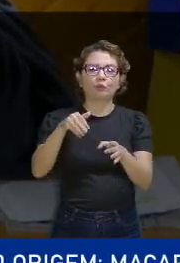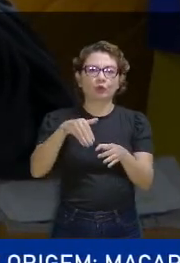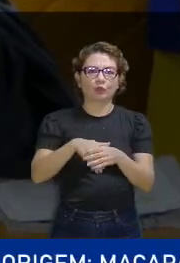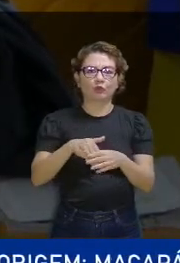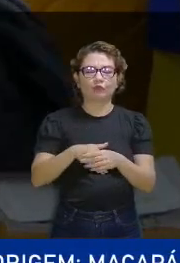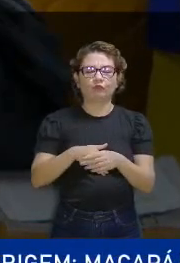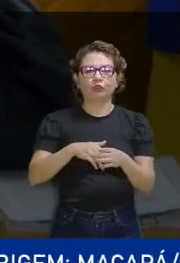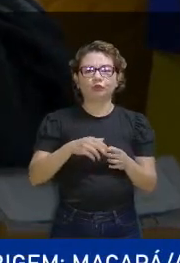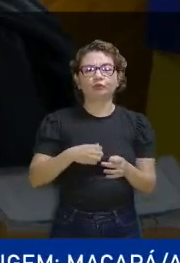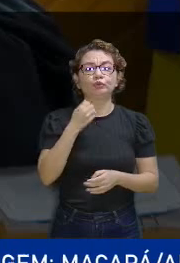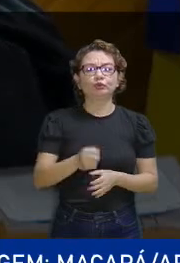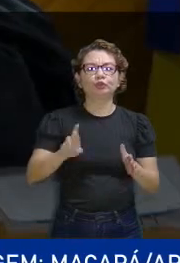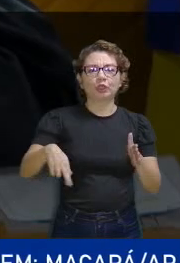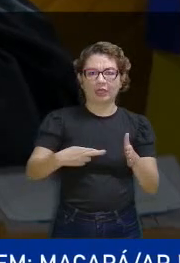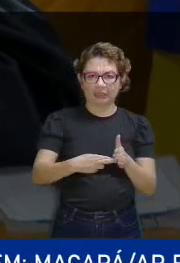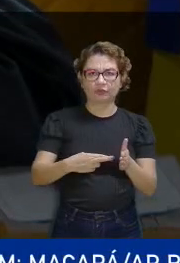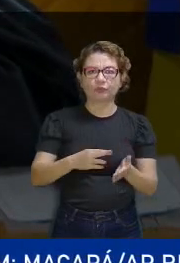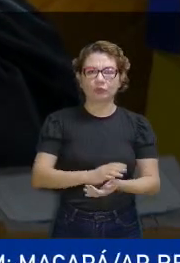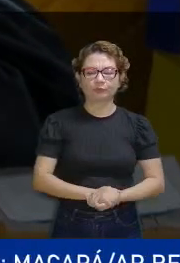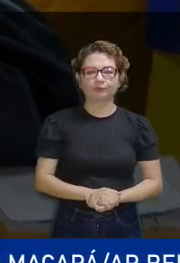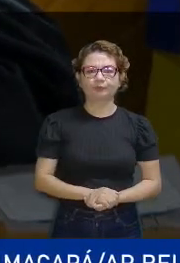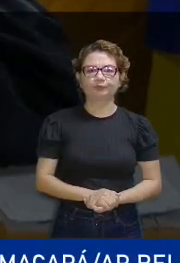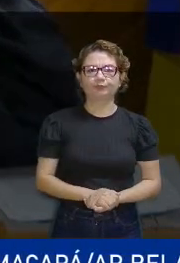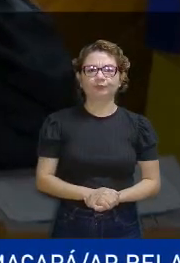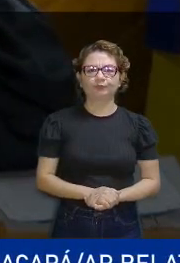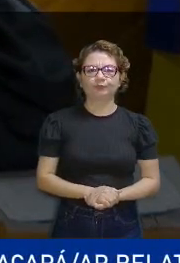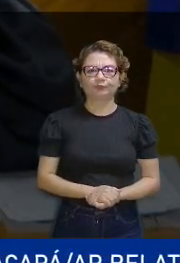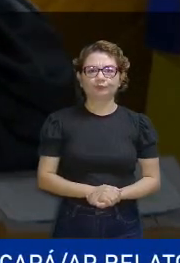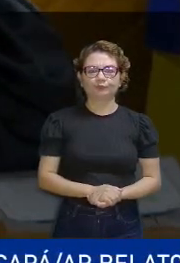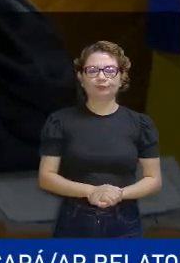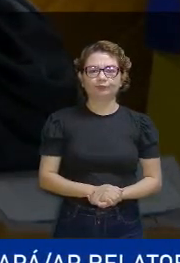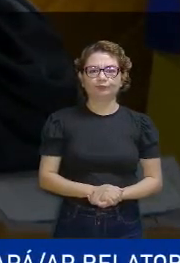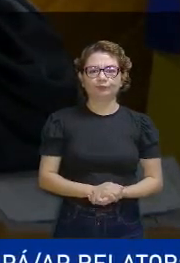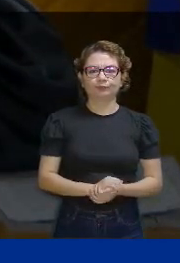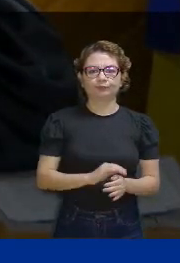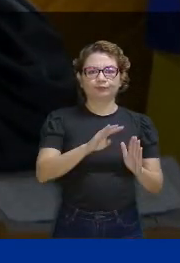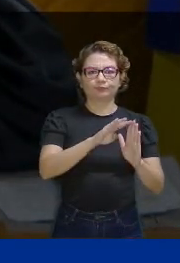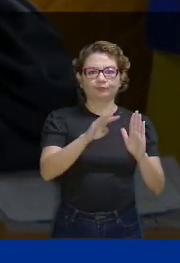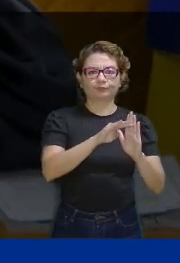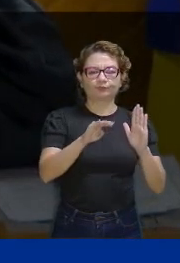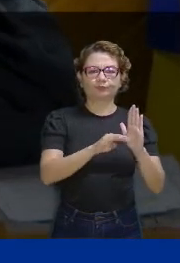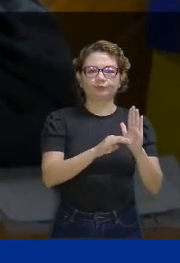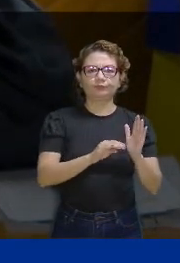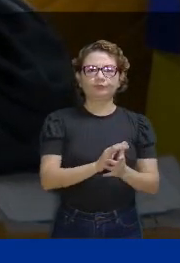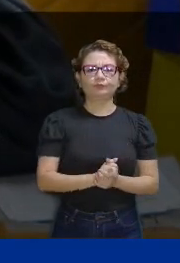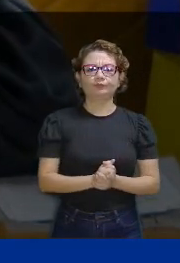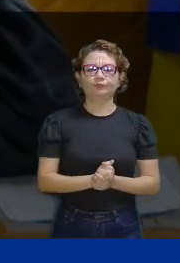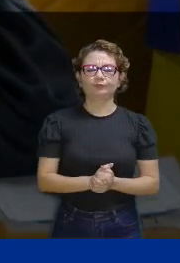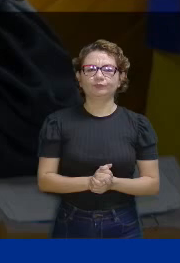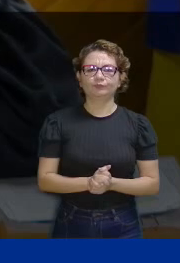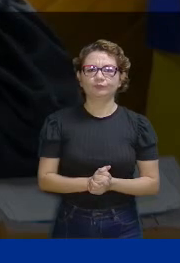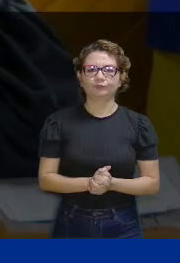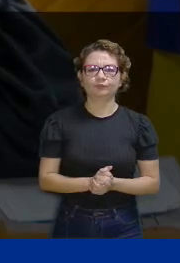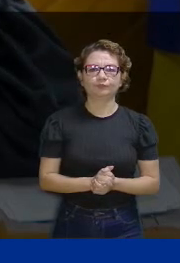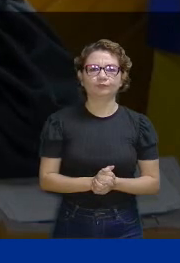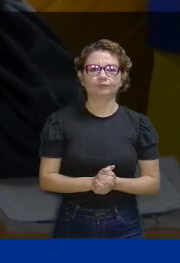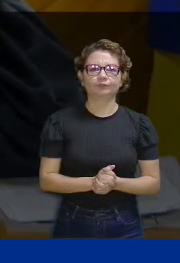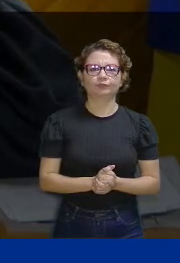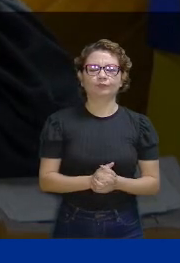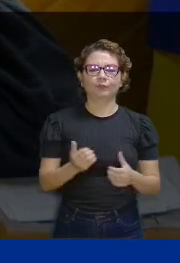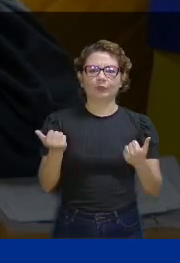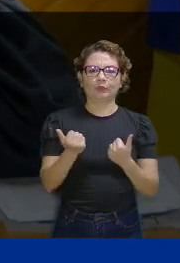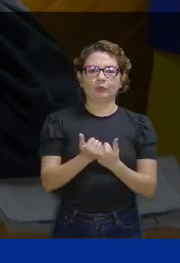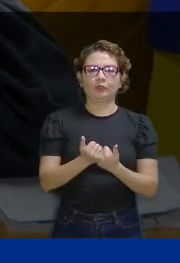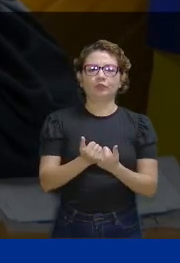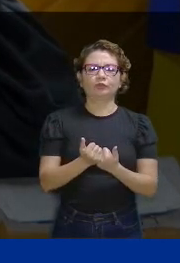do juiz relator. Foco no desembargador Agostinho Silvério. Próximo aqui eu vou fazer o pregão, daí passar a presidência para